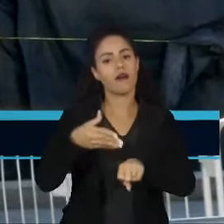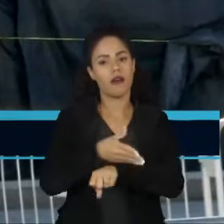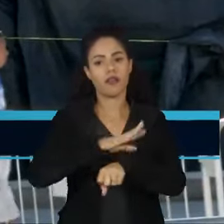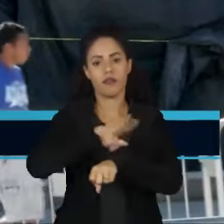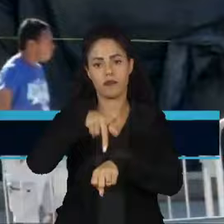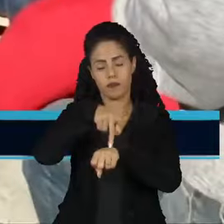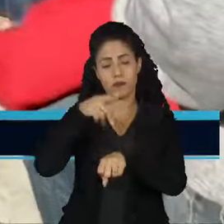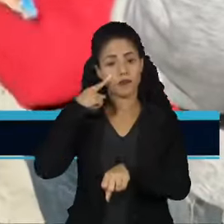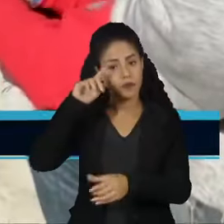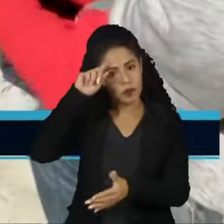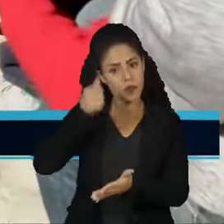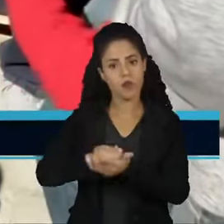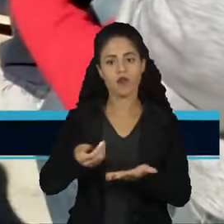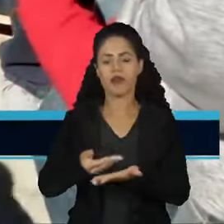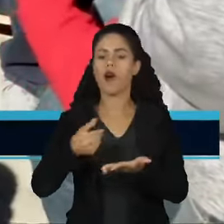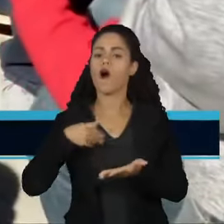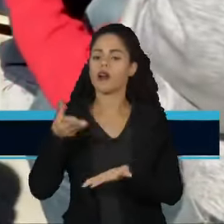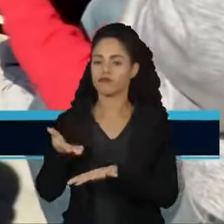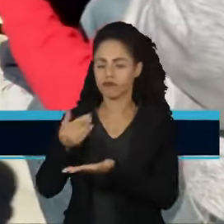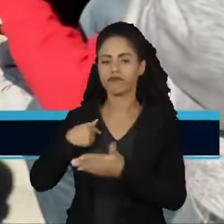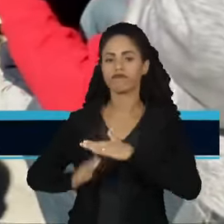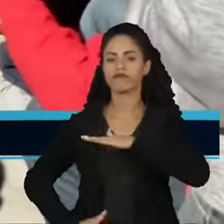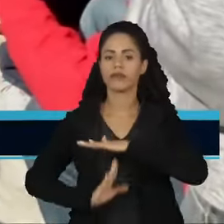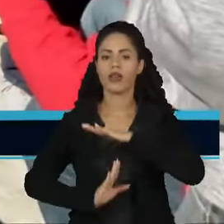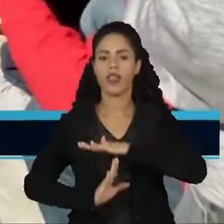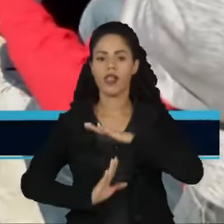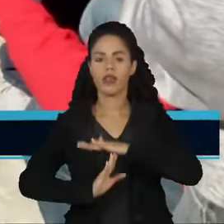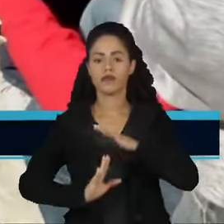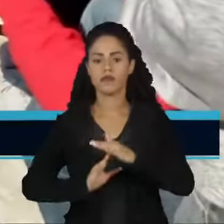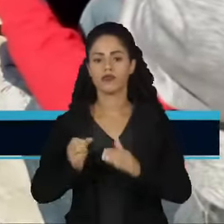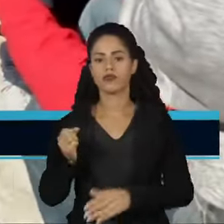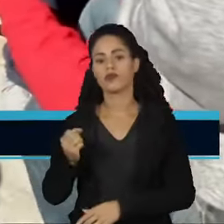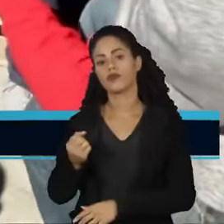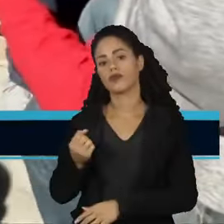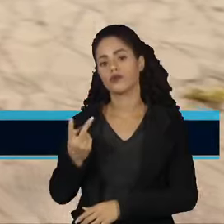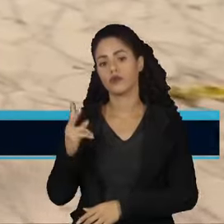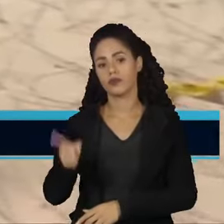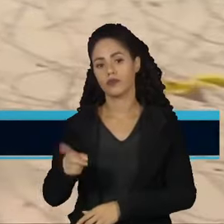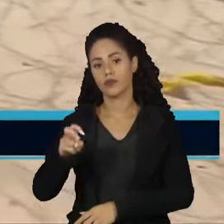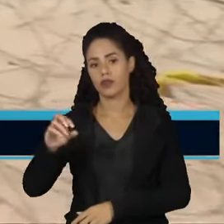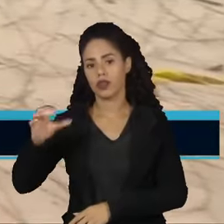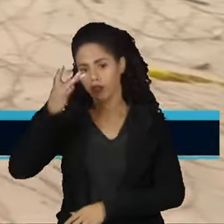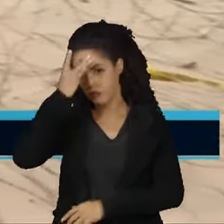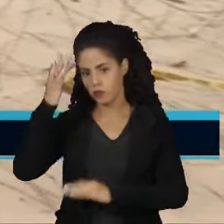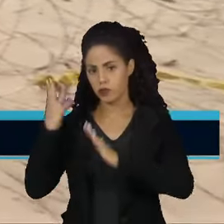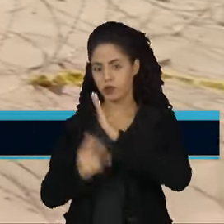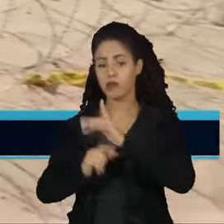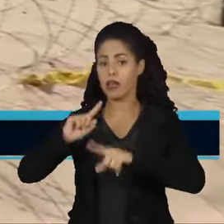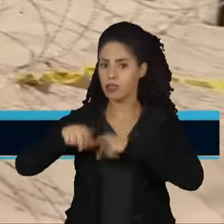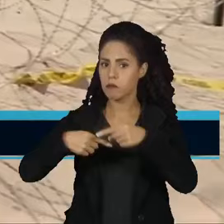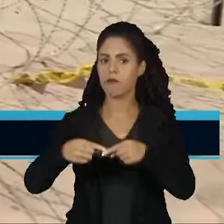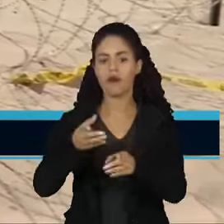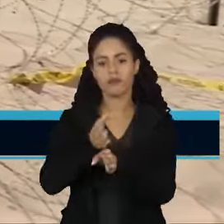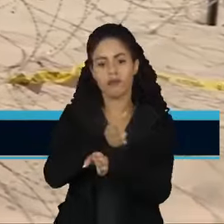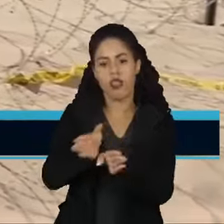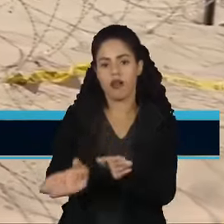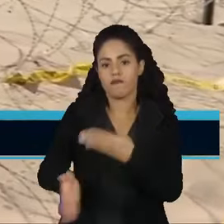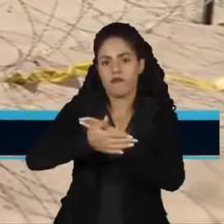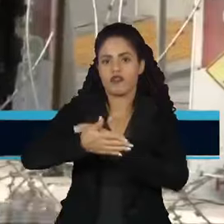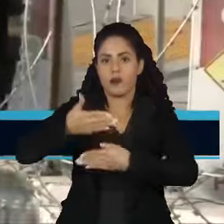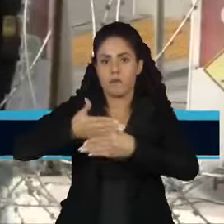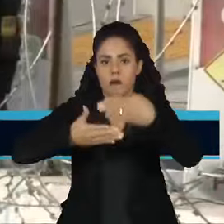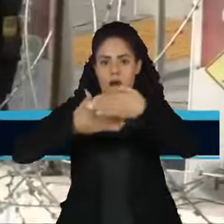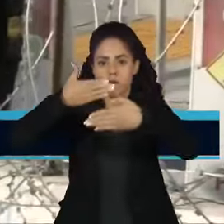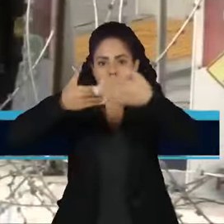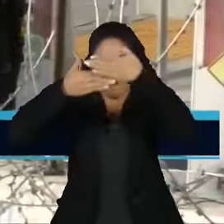ordem executiva, o democrata pôs um limite diário de 2.500 imigrantes. Depois disso, as fronteiras se tornam muros.